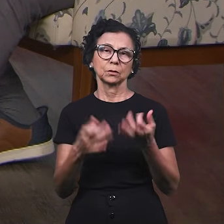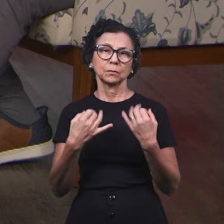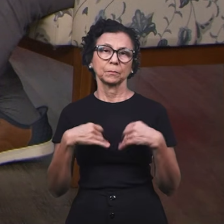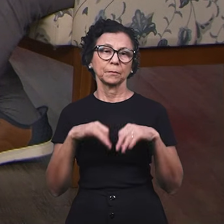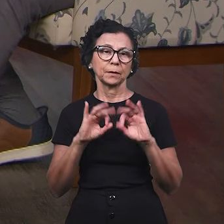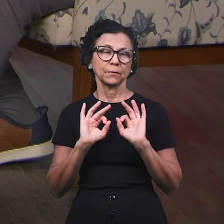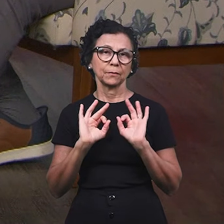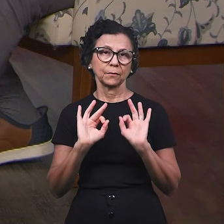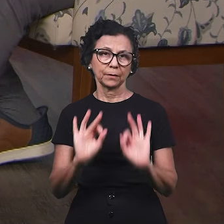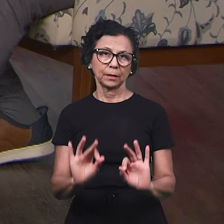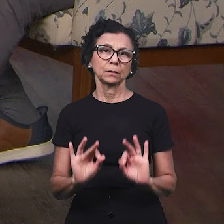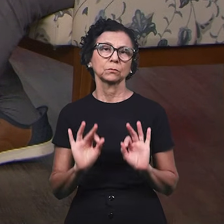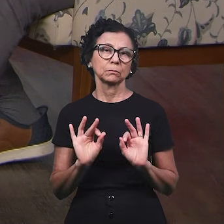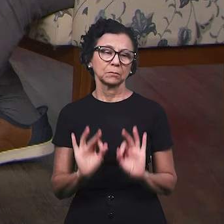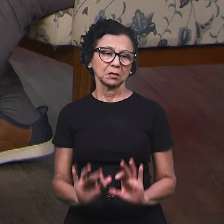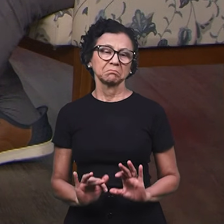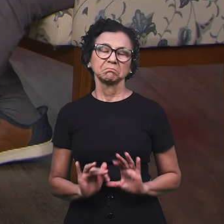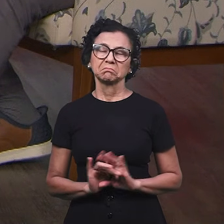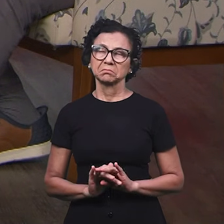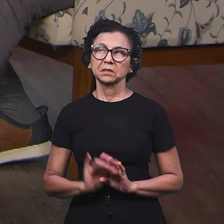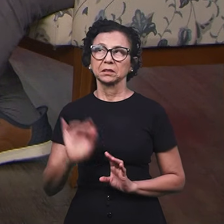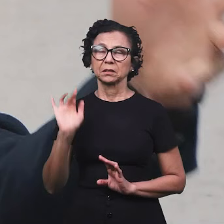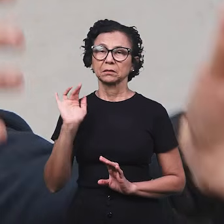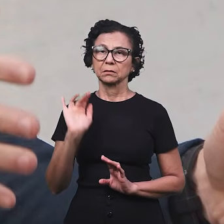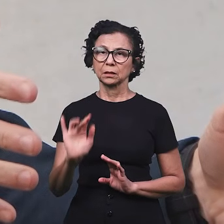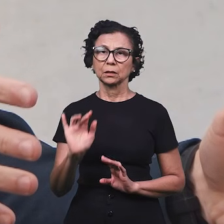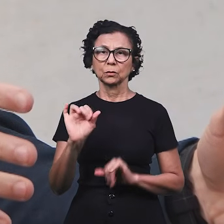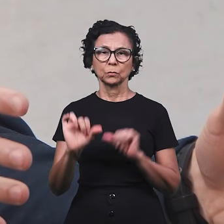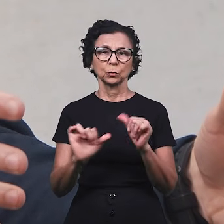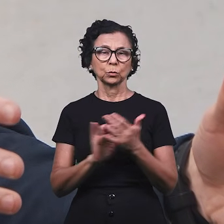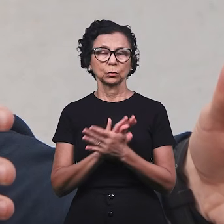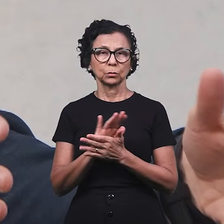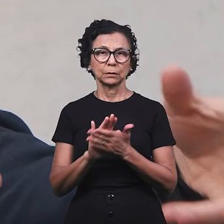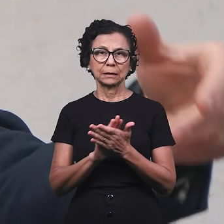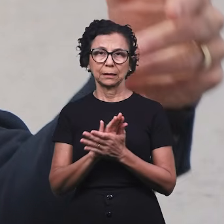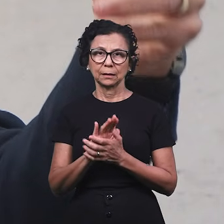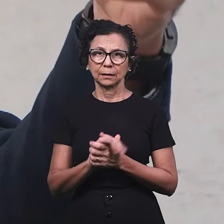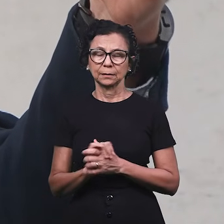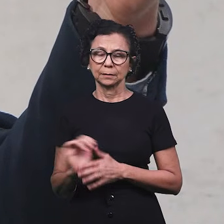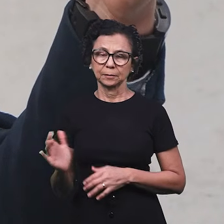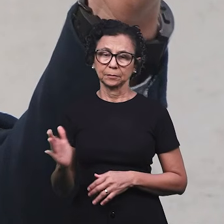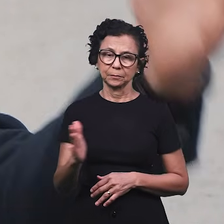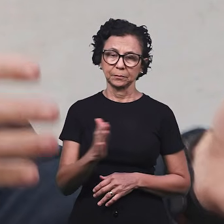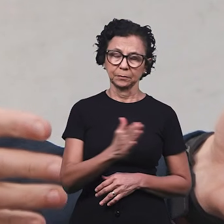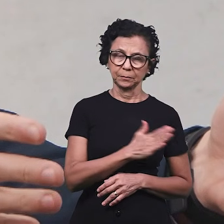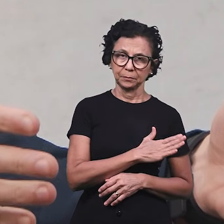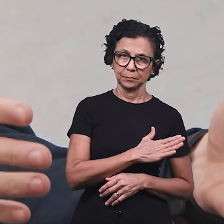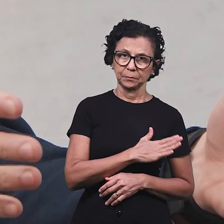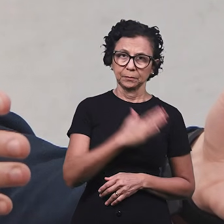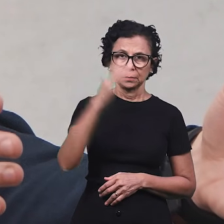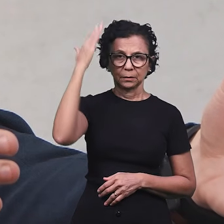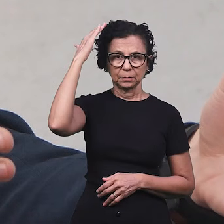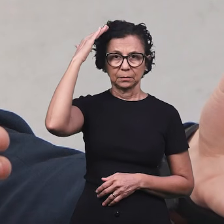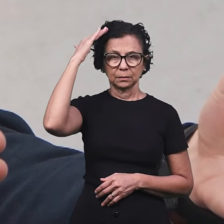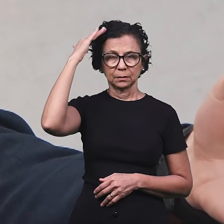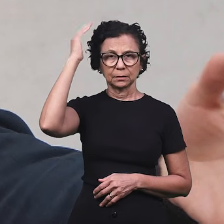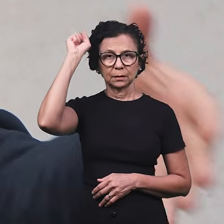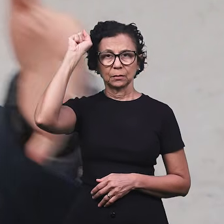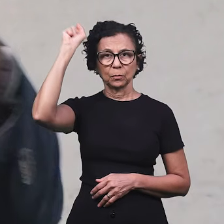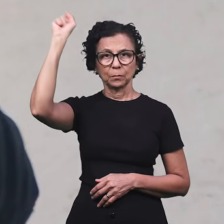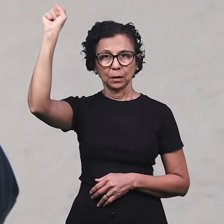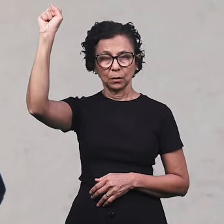né? Porque ele não mudou nada do projeto. Os elementos estavam separados, a planta estava